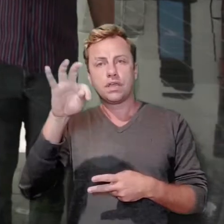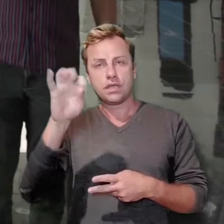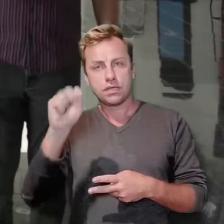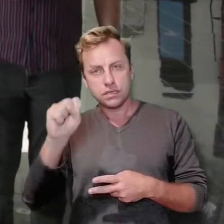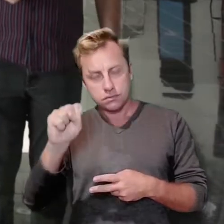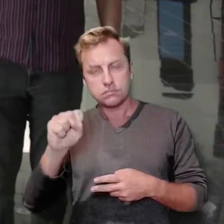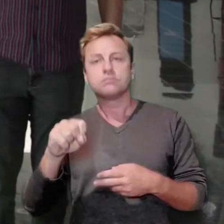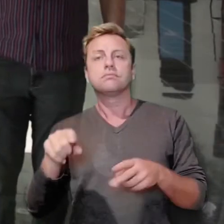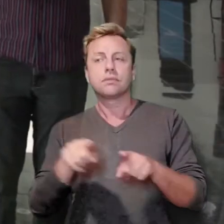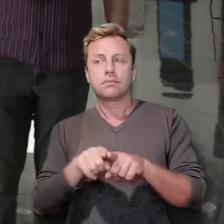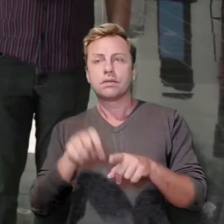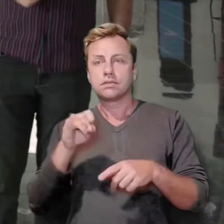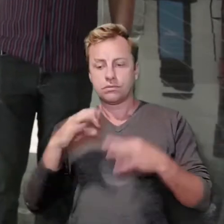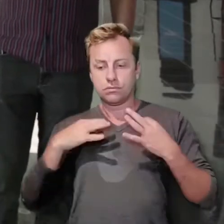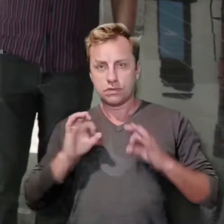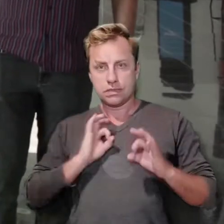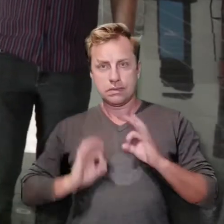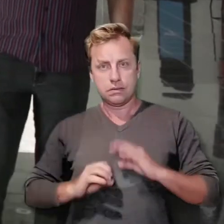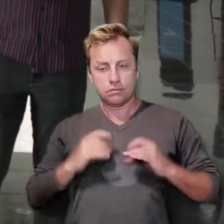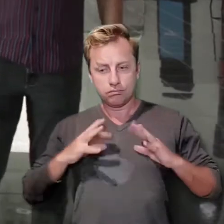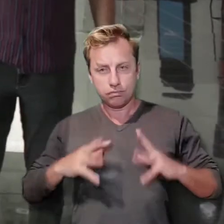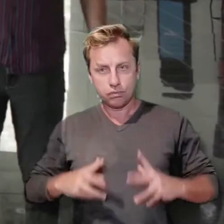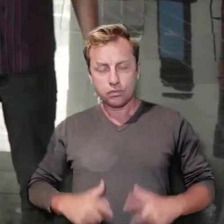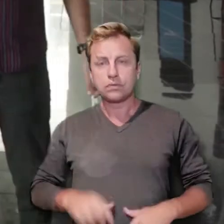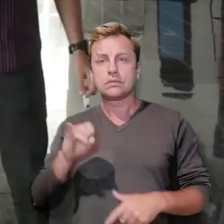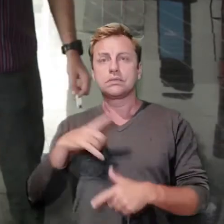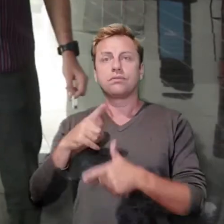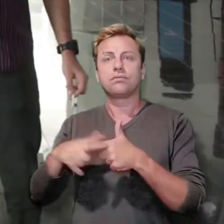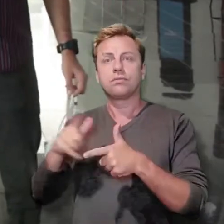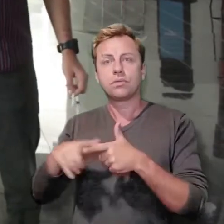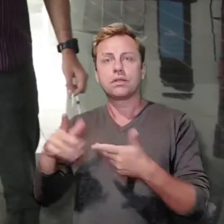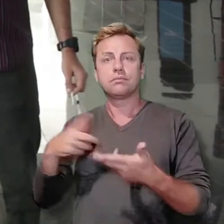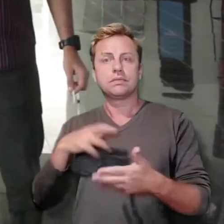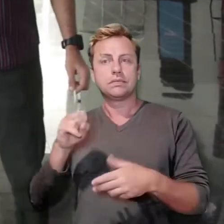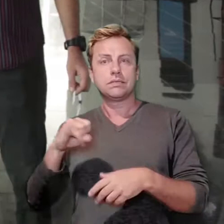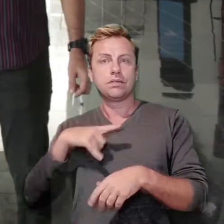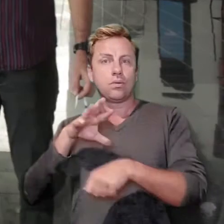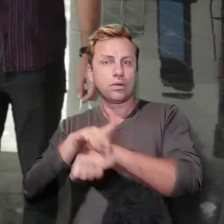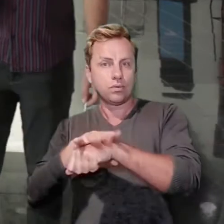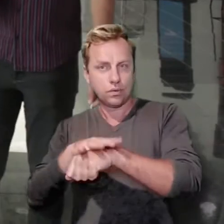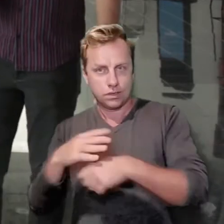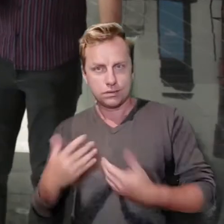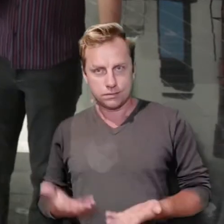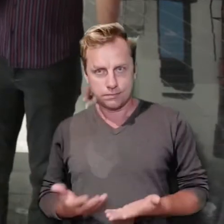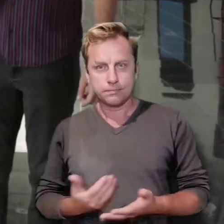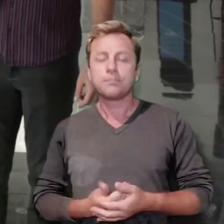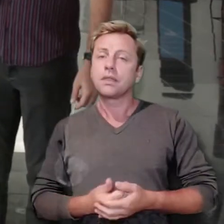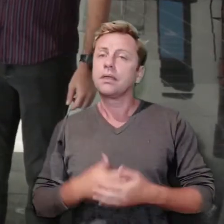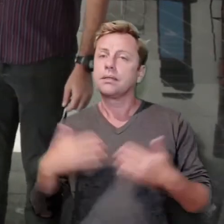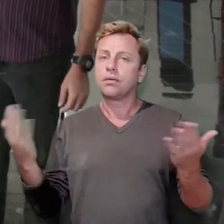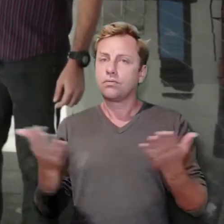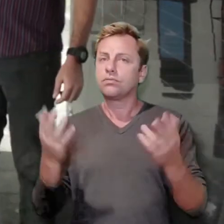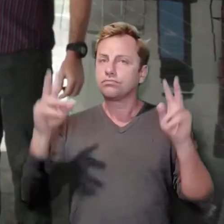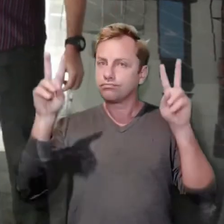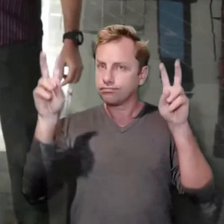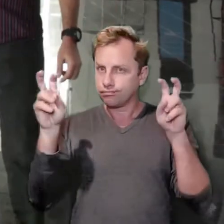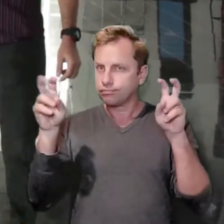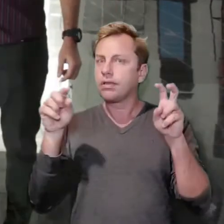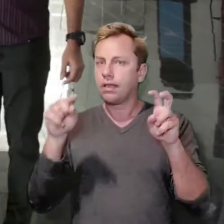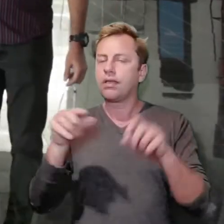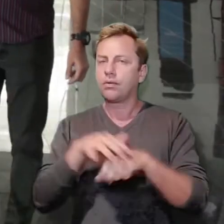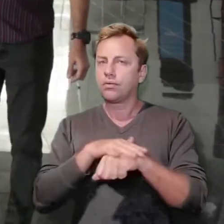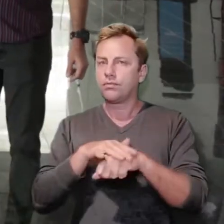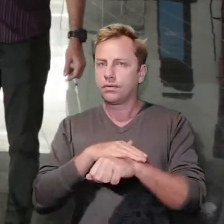nosso corpo, no momento de crise fisiológica ou de doença. Então é sobre isso que nós